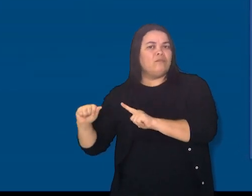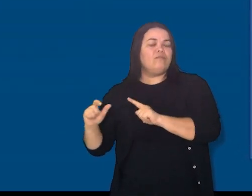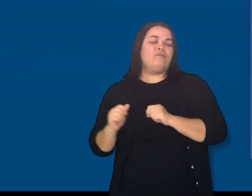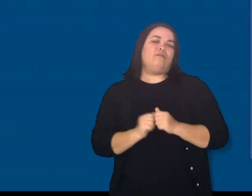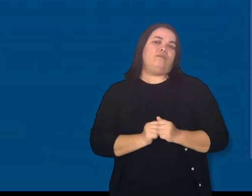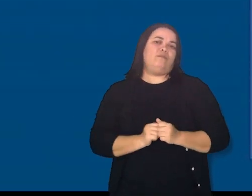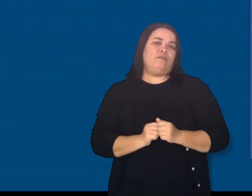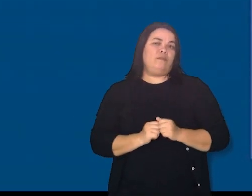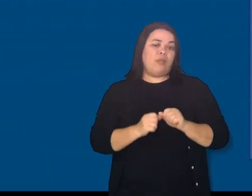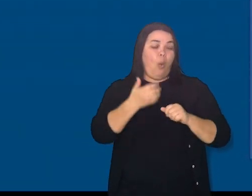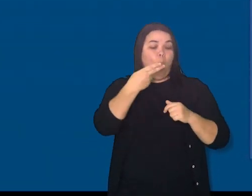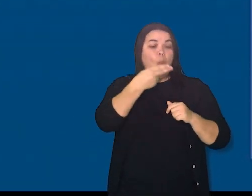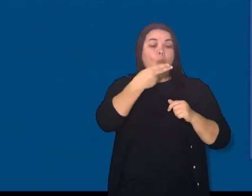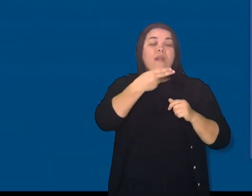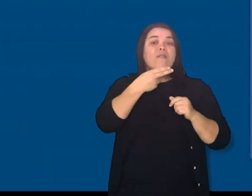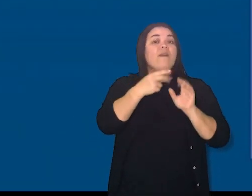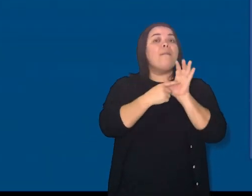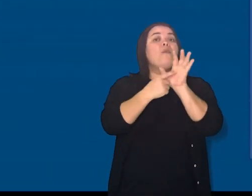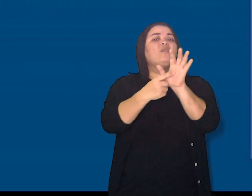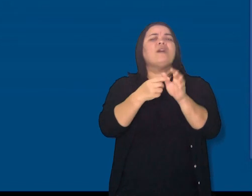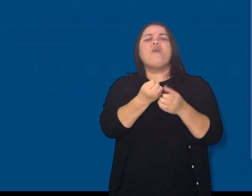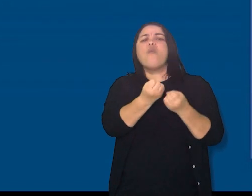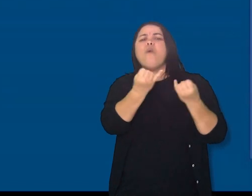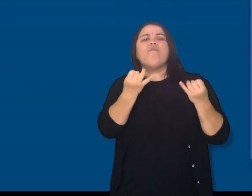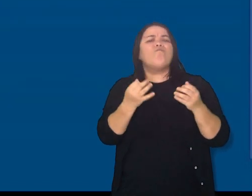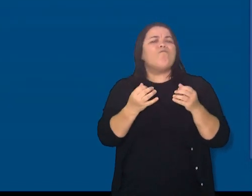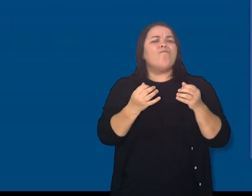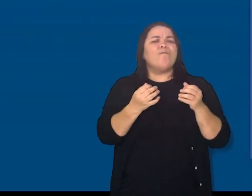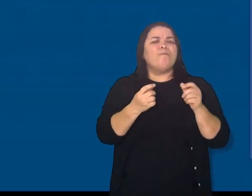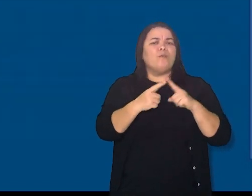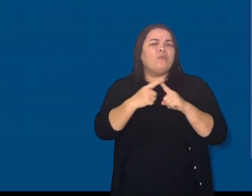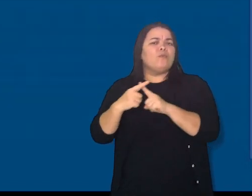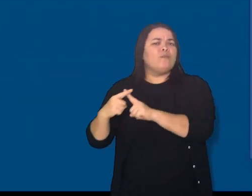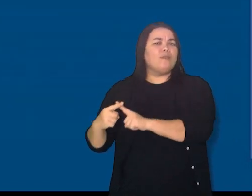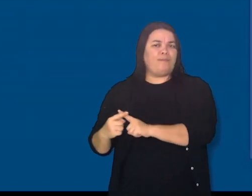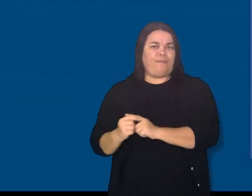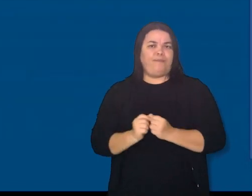quantas vezes o N esteja indicando.